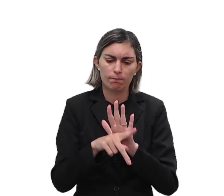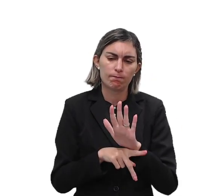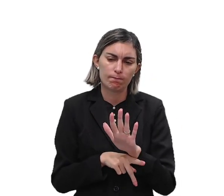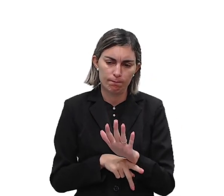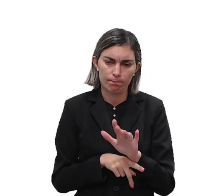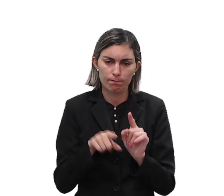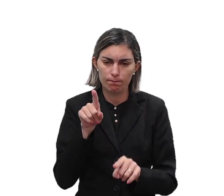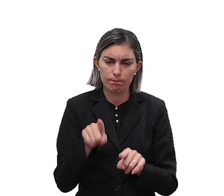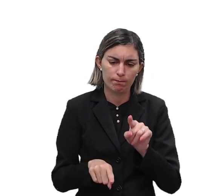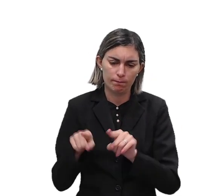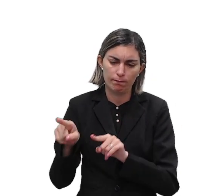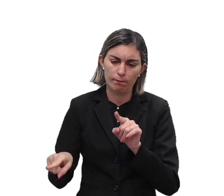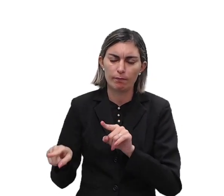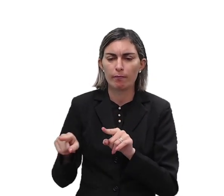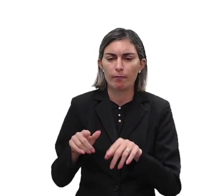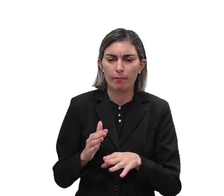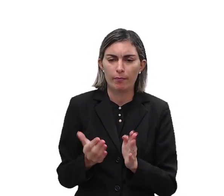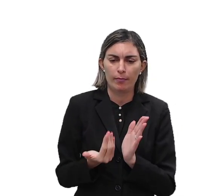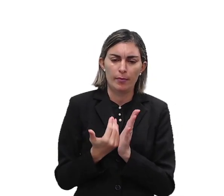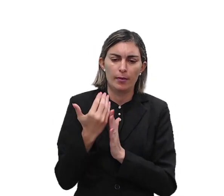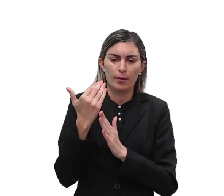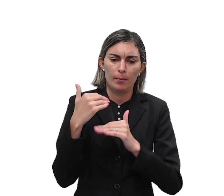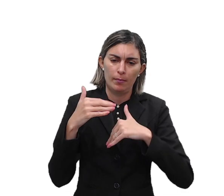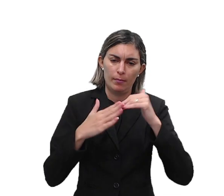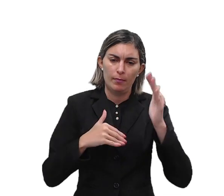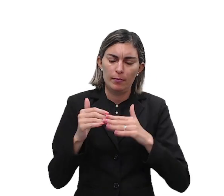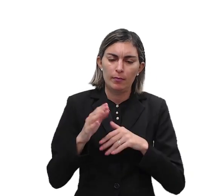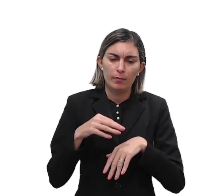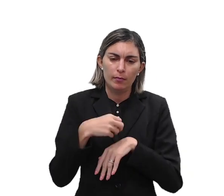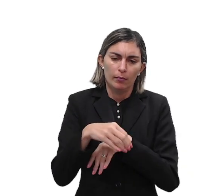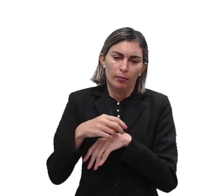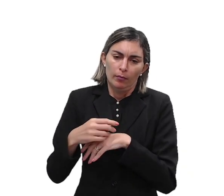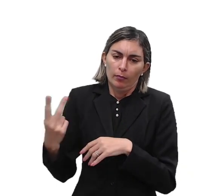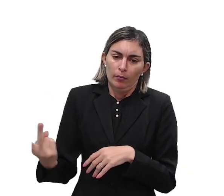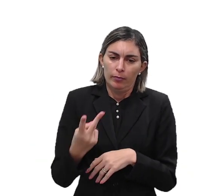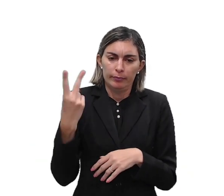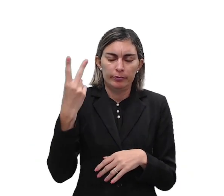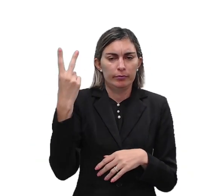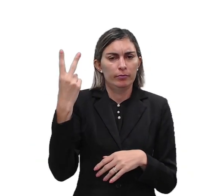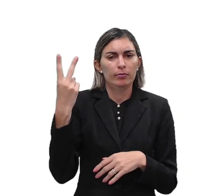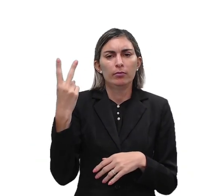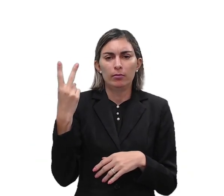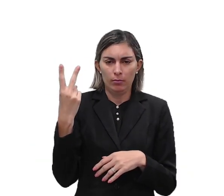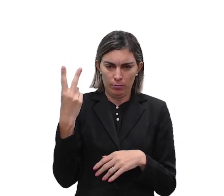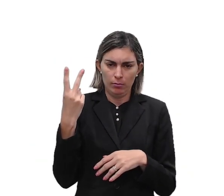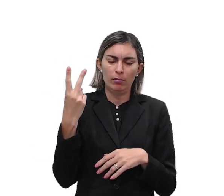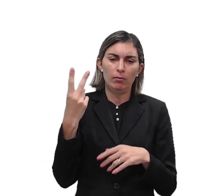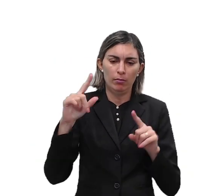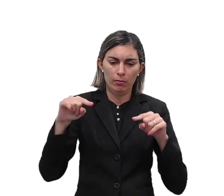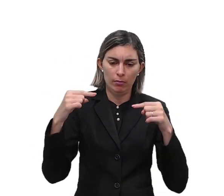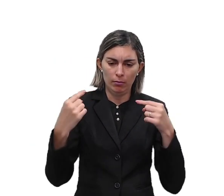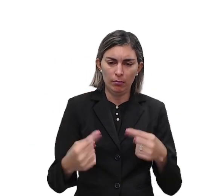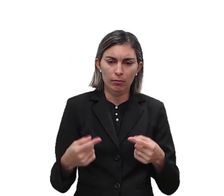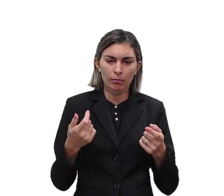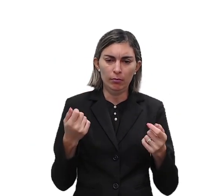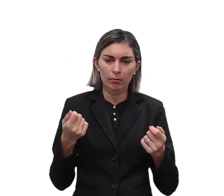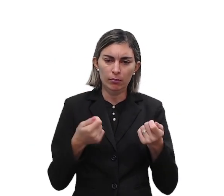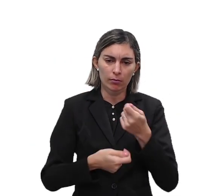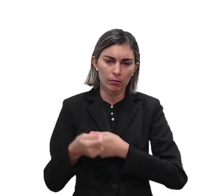de níveis de produtividade mais elevados, capazes de fornecer uma vantagem competitiva no